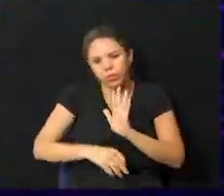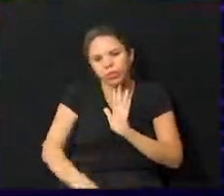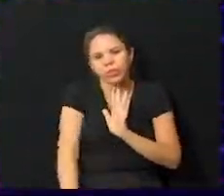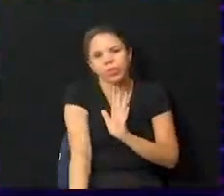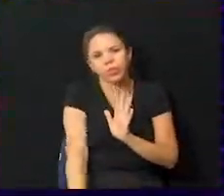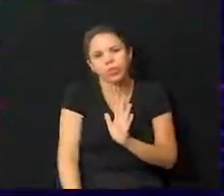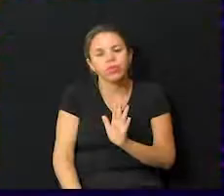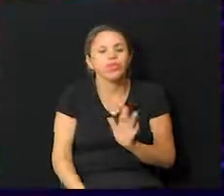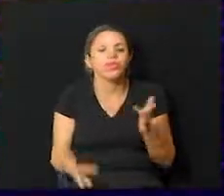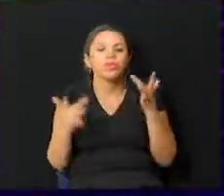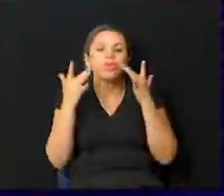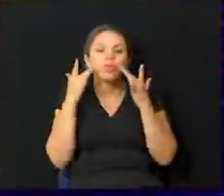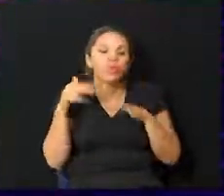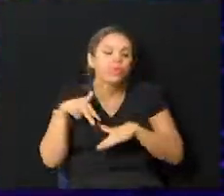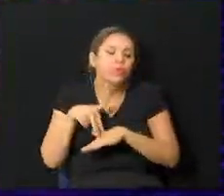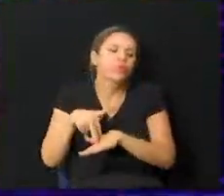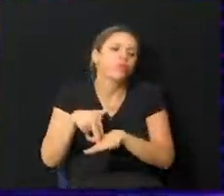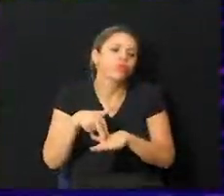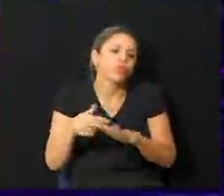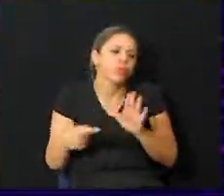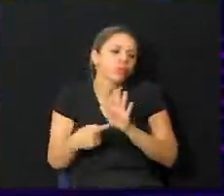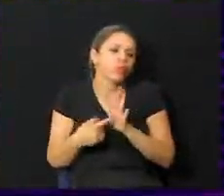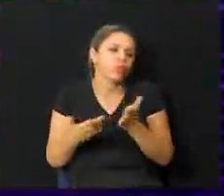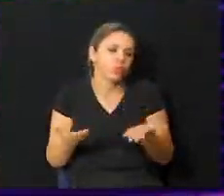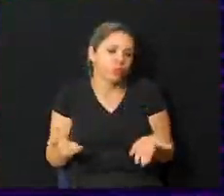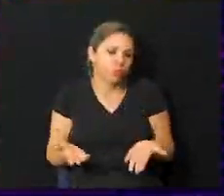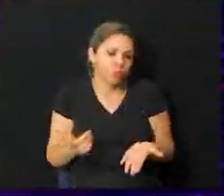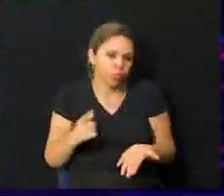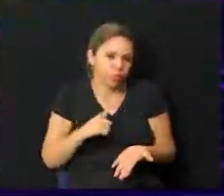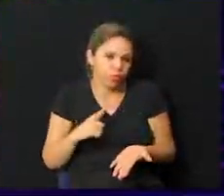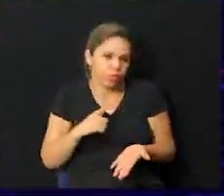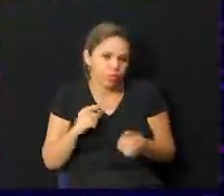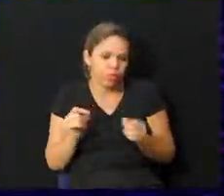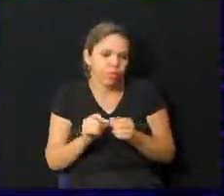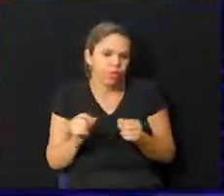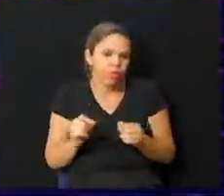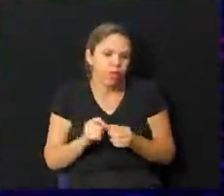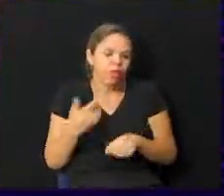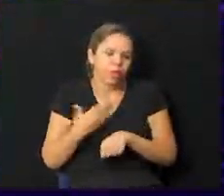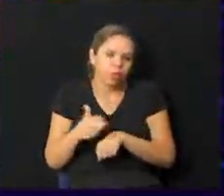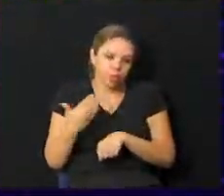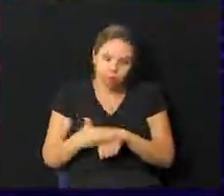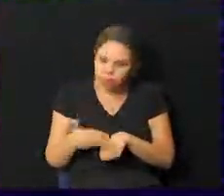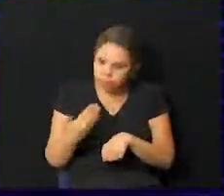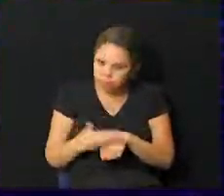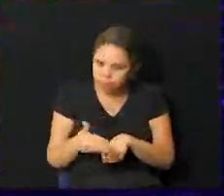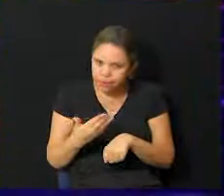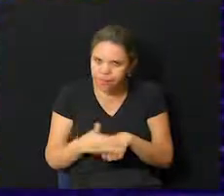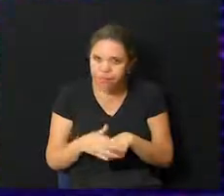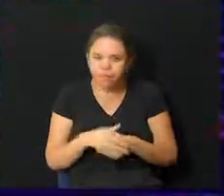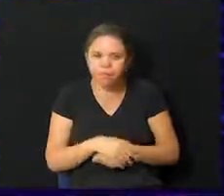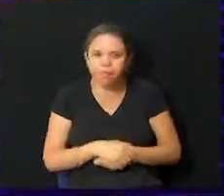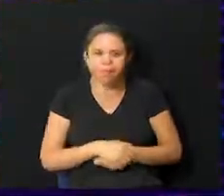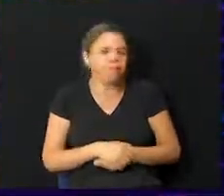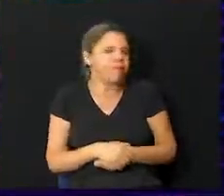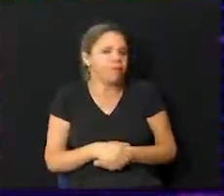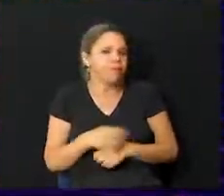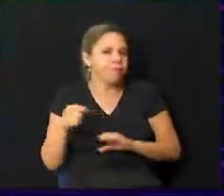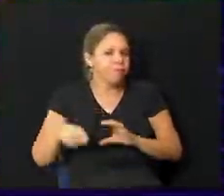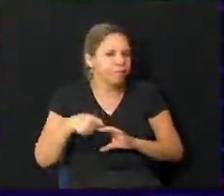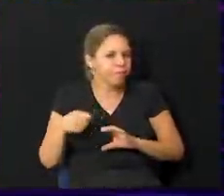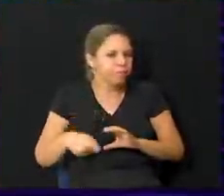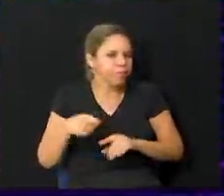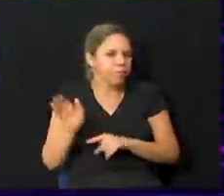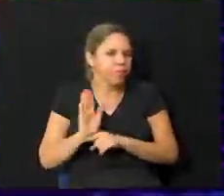um pequeno espetáculo, né? Nós temos feito alguns ensaios e tal, de gravações